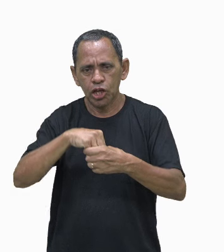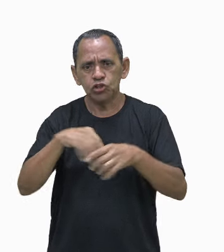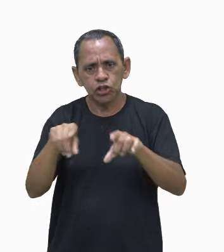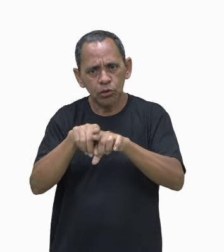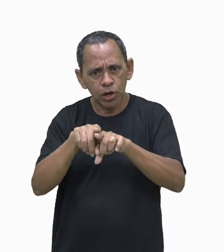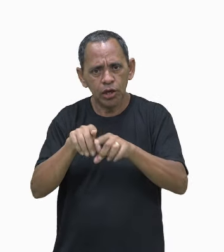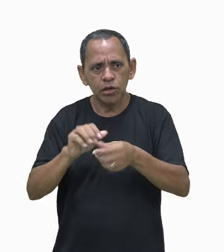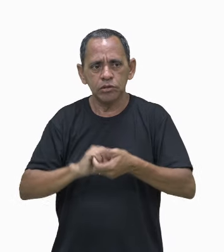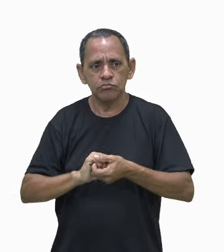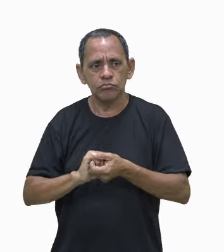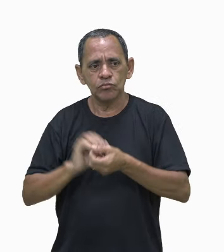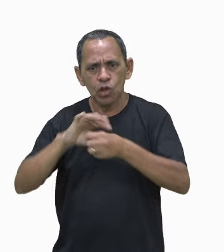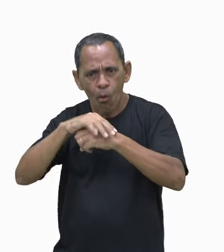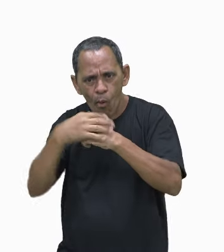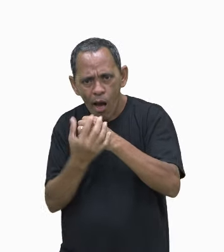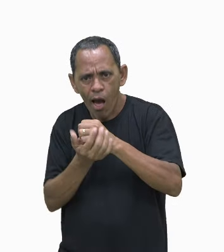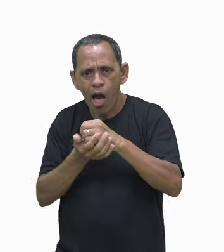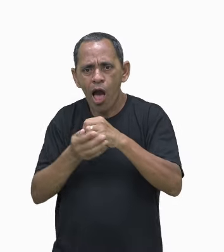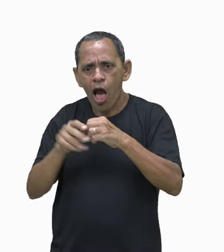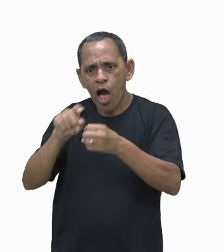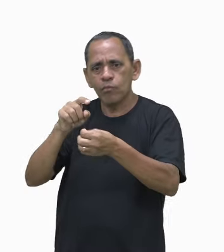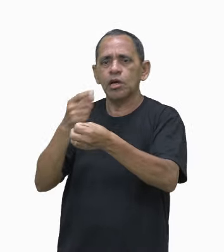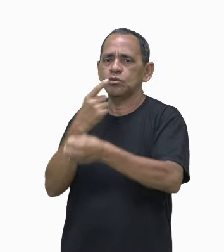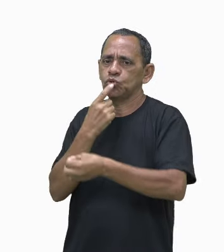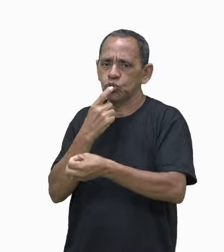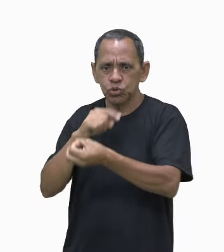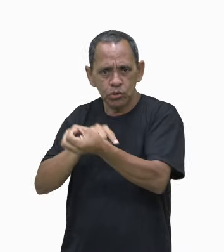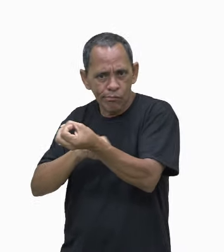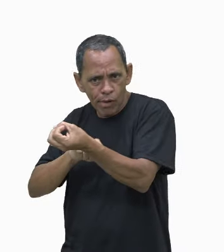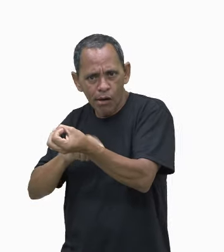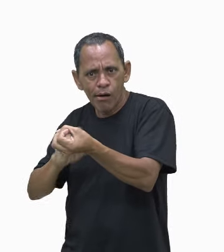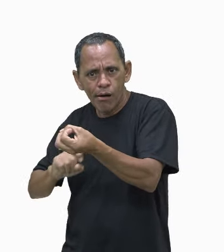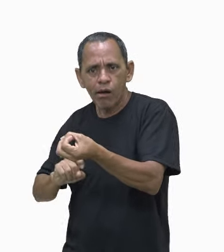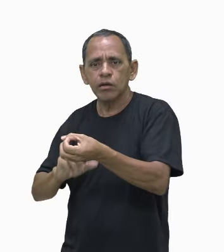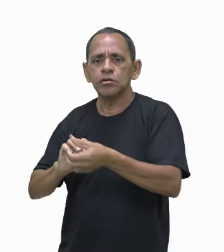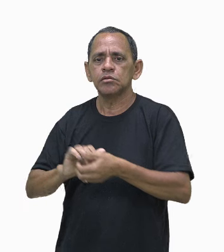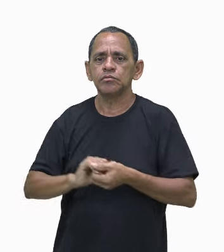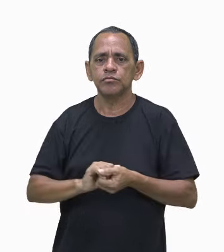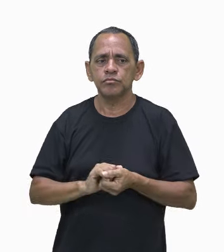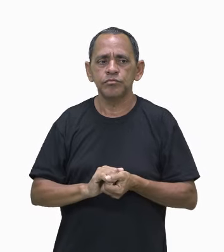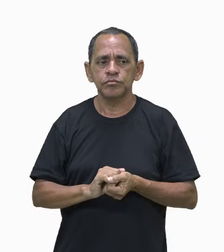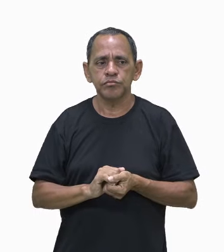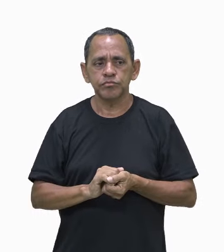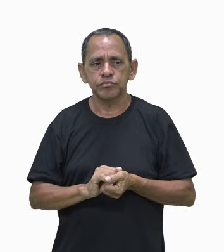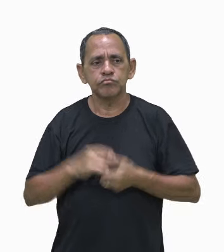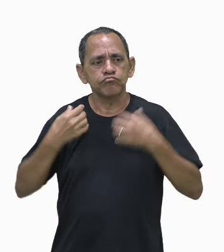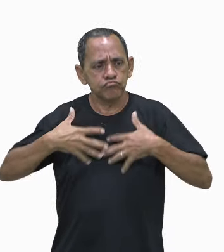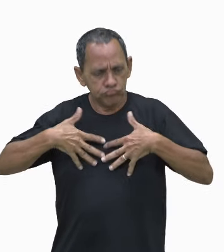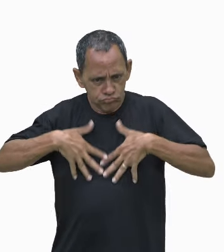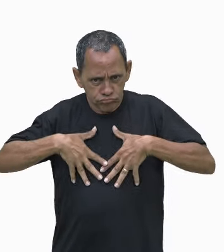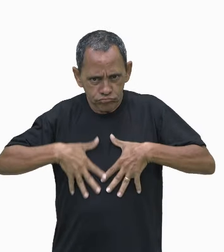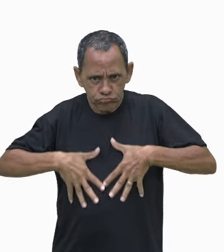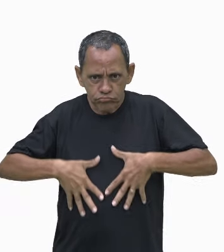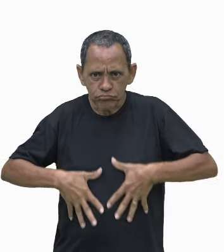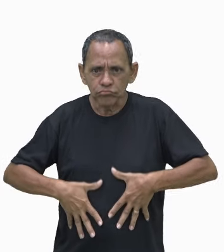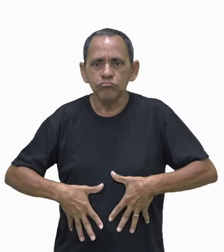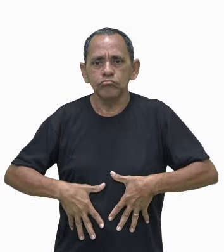sanguíneo, tá? Então vai distribuir para todas as células dos tecidos. E o dióxido de carbono, ele vai